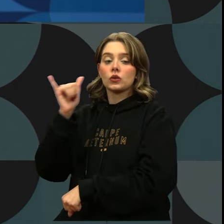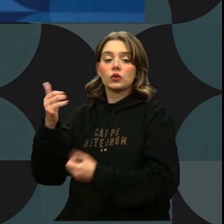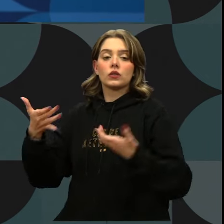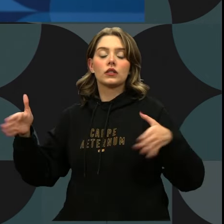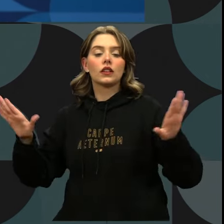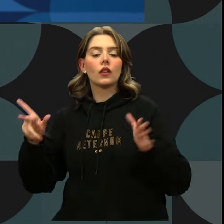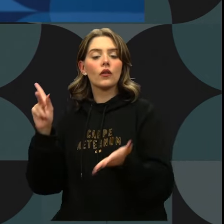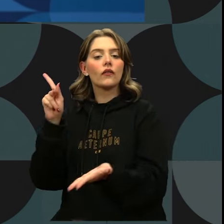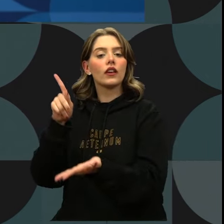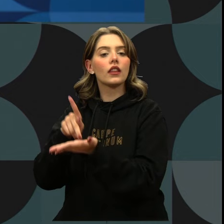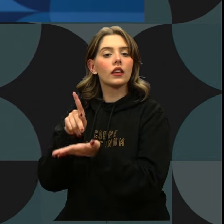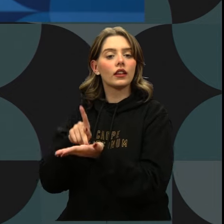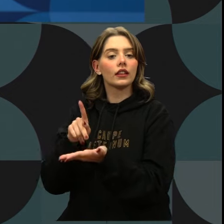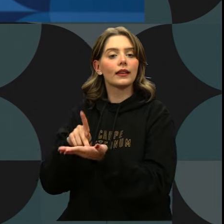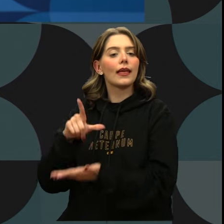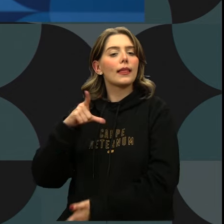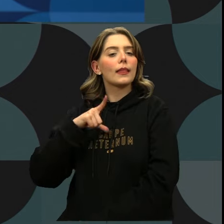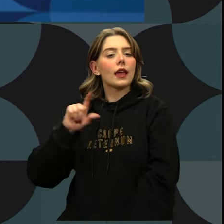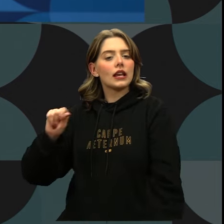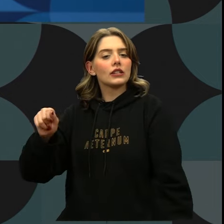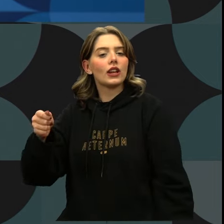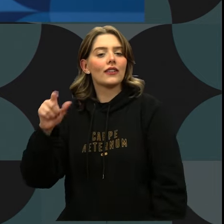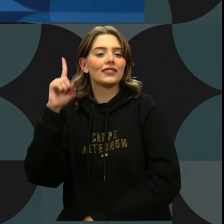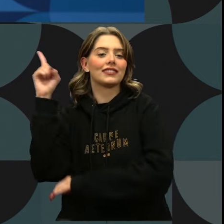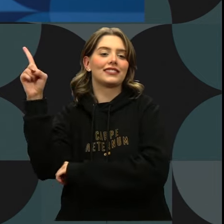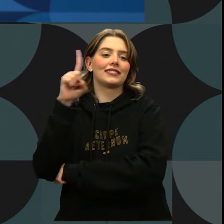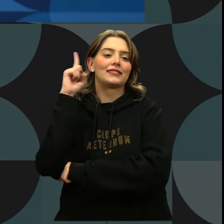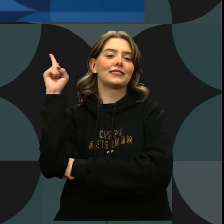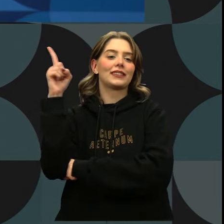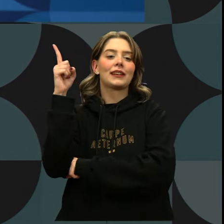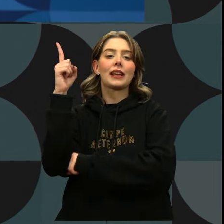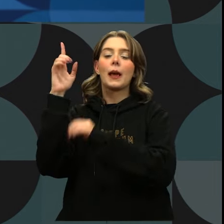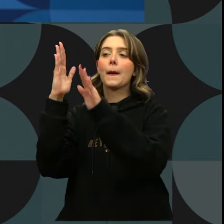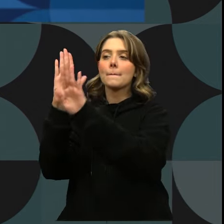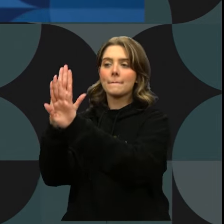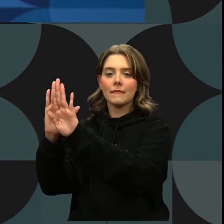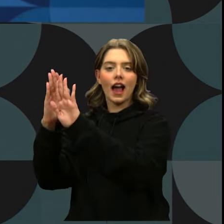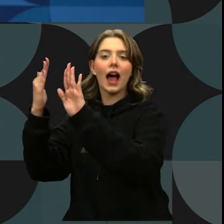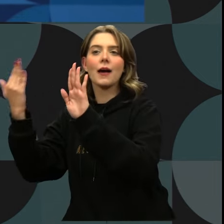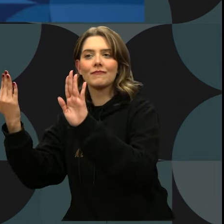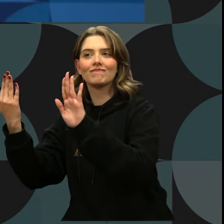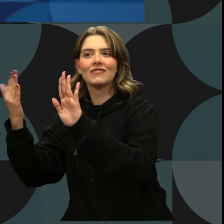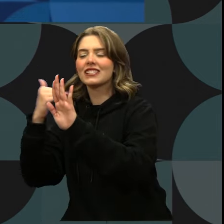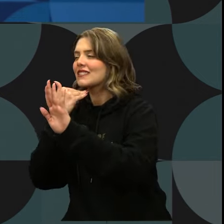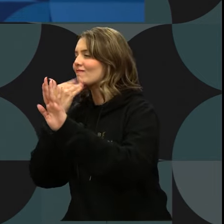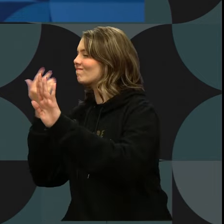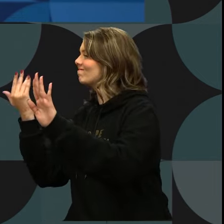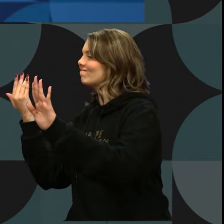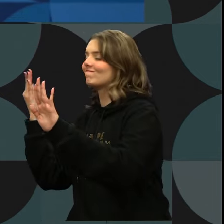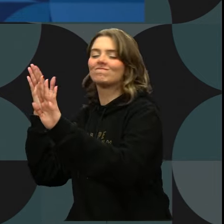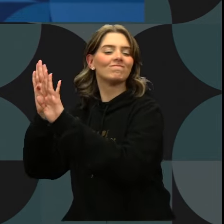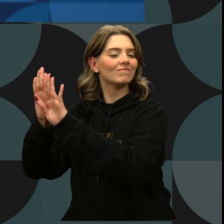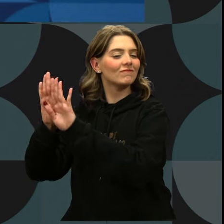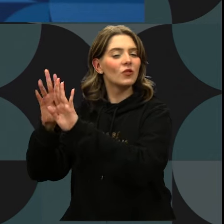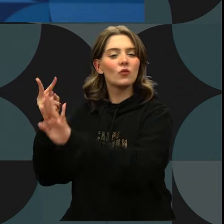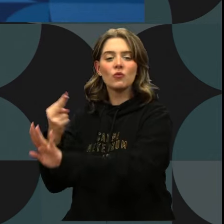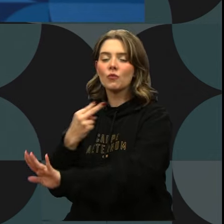verdadeiro, aquele que tem a chave de Davi, que abre e ninguém fechará, que fecha e ninguém